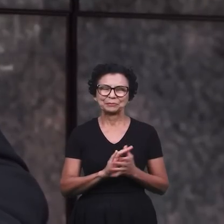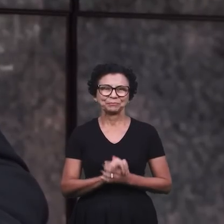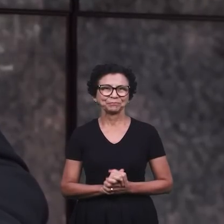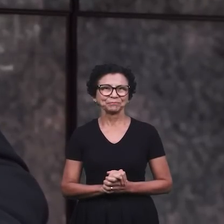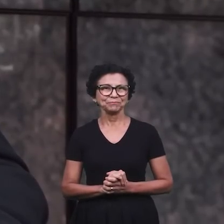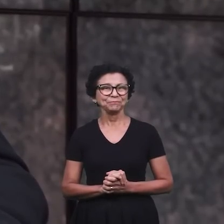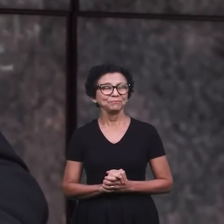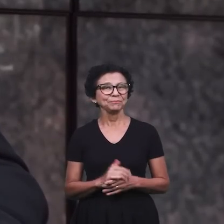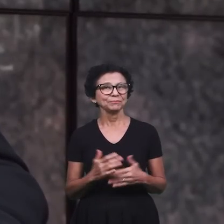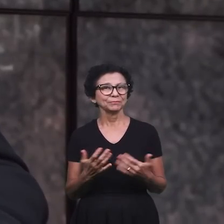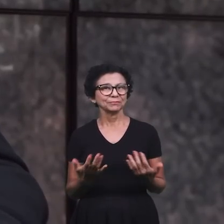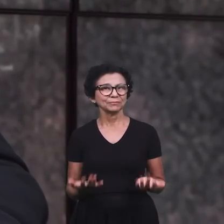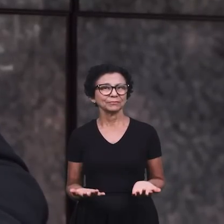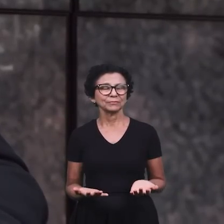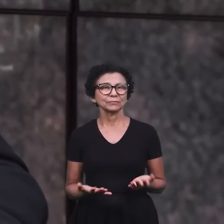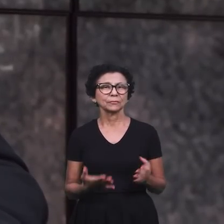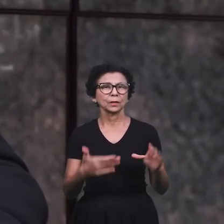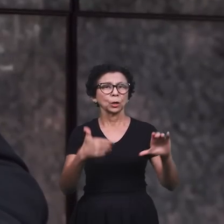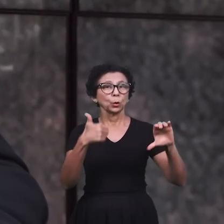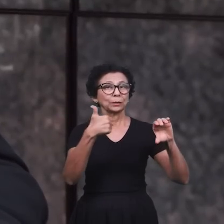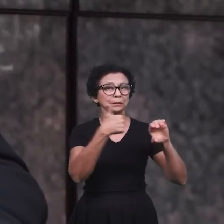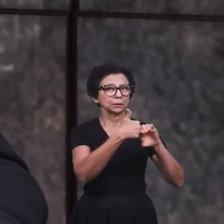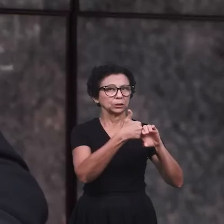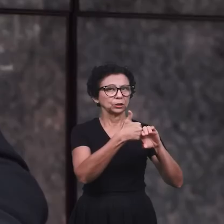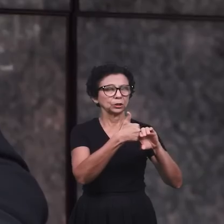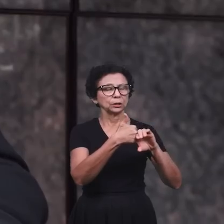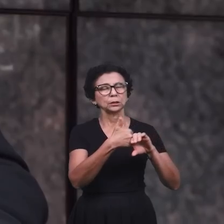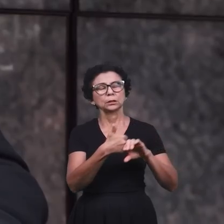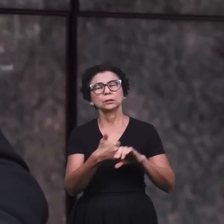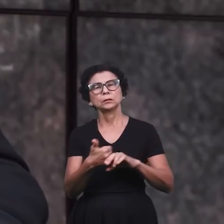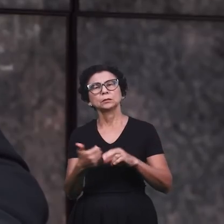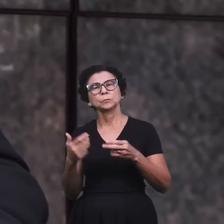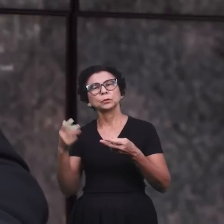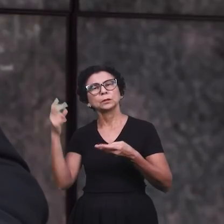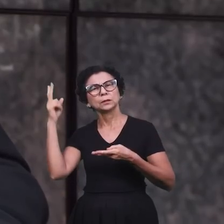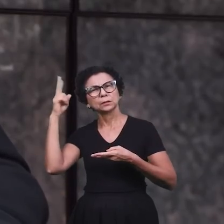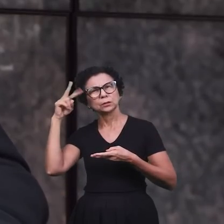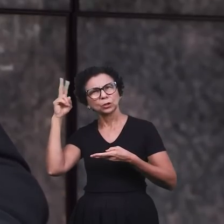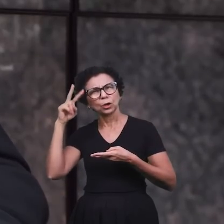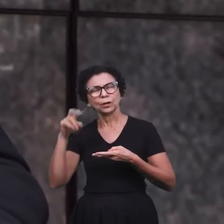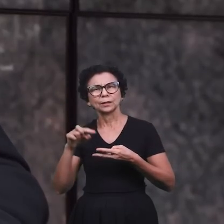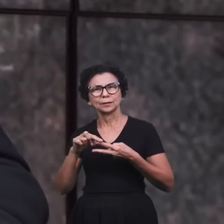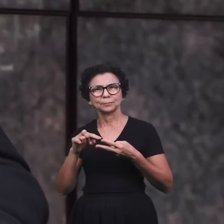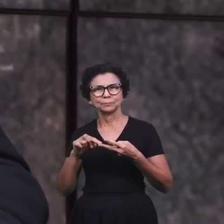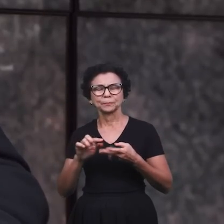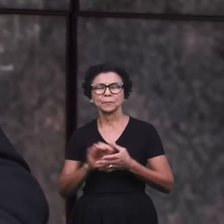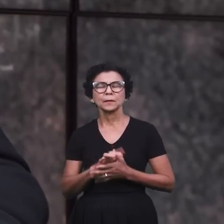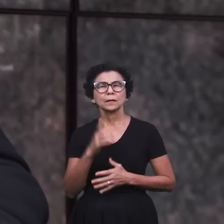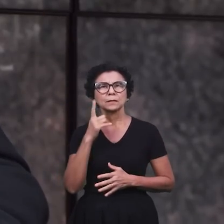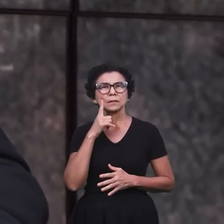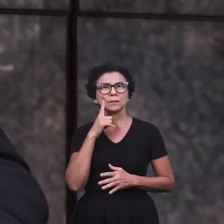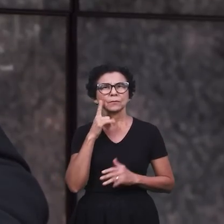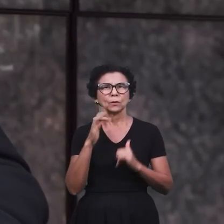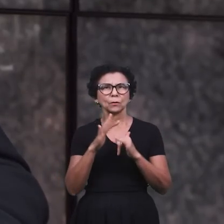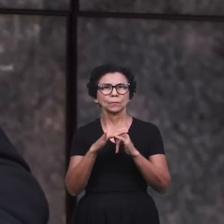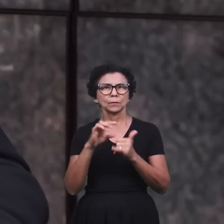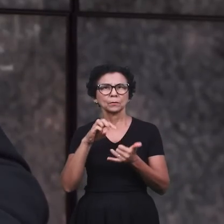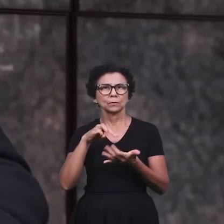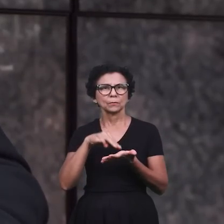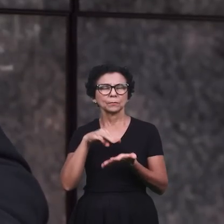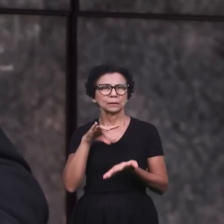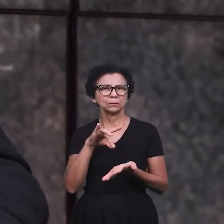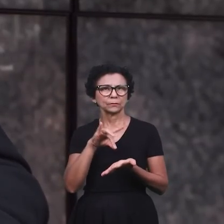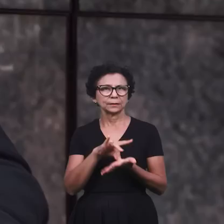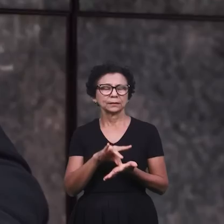A História do Cristianismo, no canal oficial da Igreja Cristã Maranata,